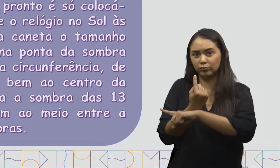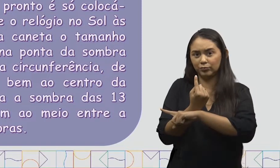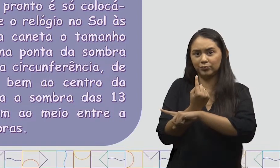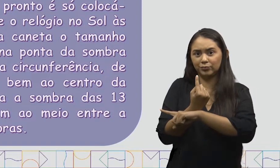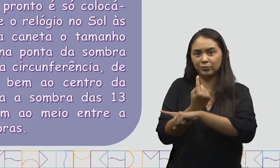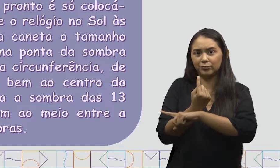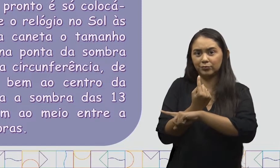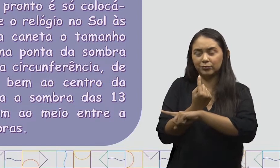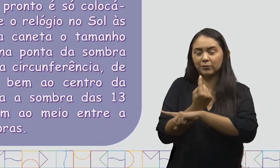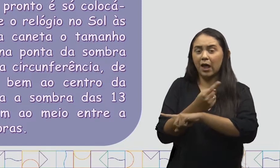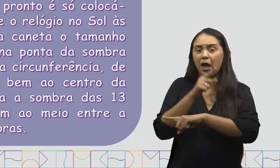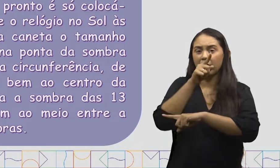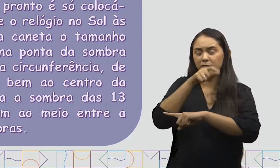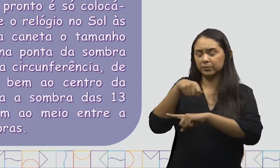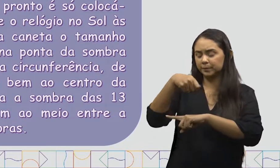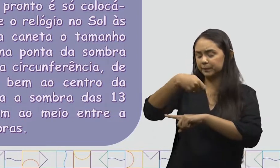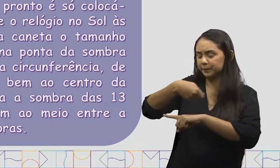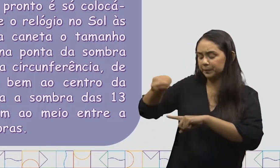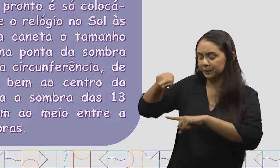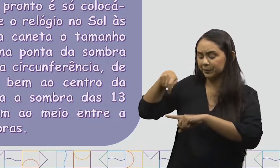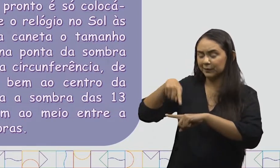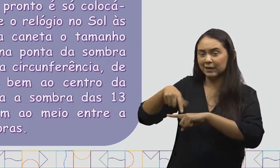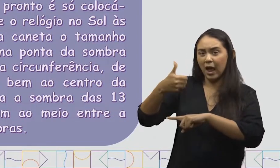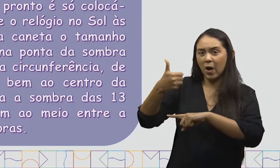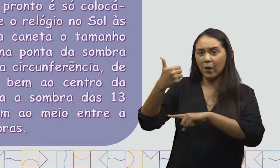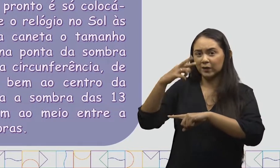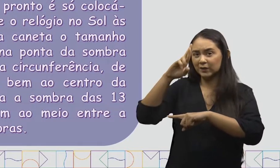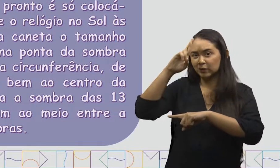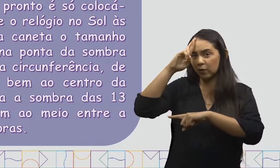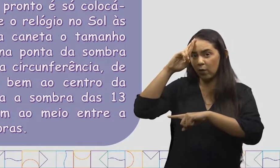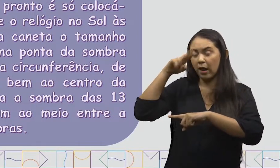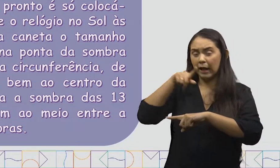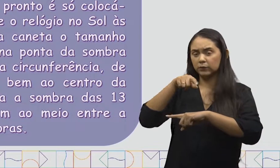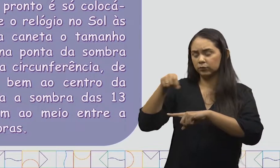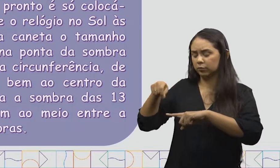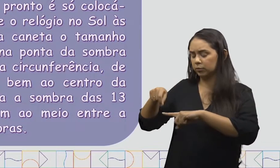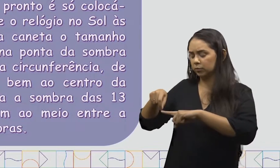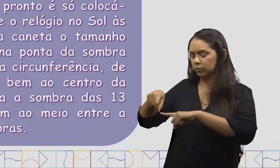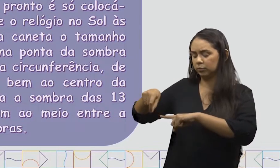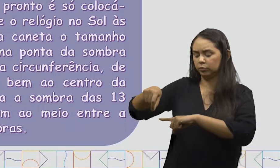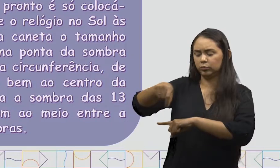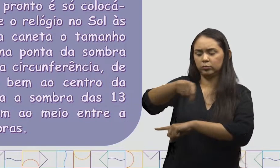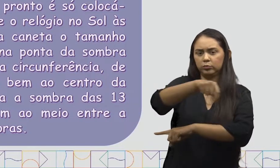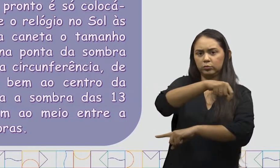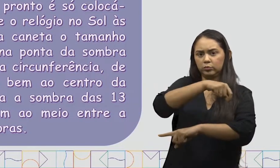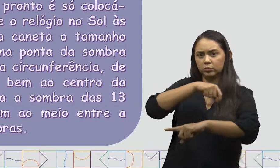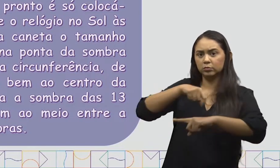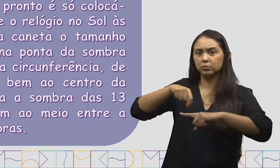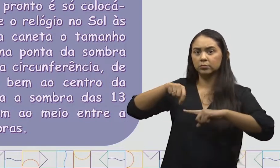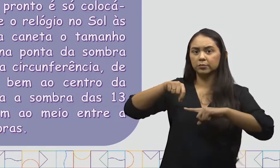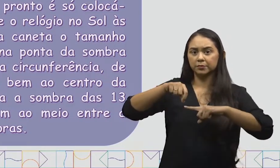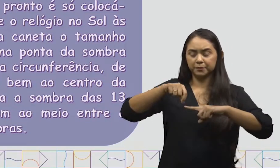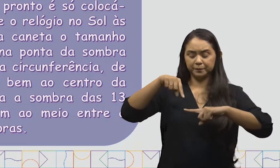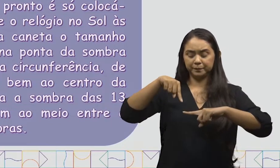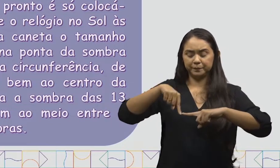da sombra gerada às 11 horas da manhã, faça uma circunferência, de modo que o palito de churrasco